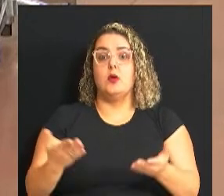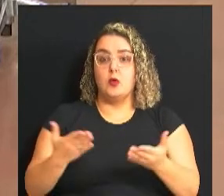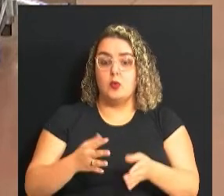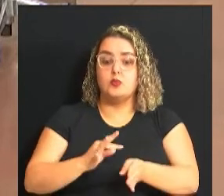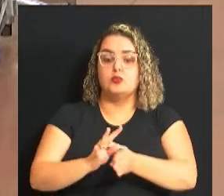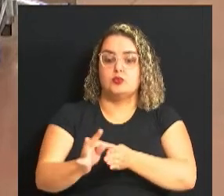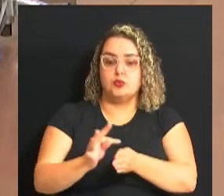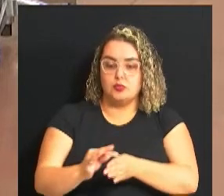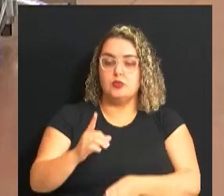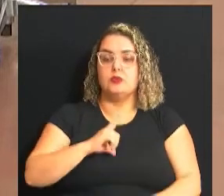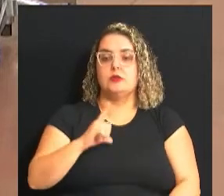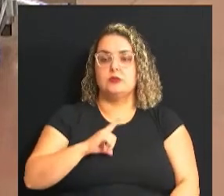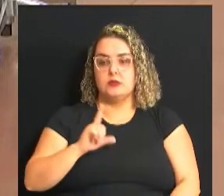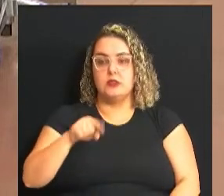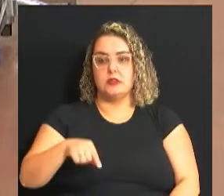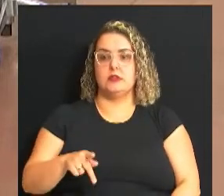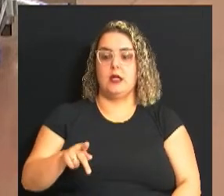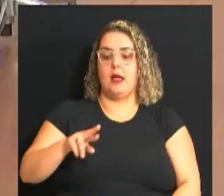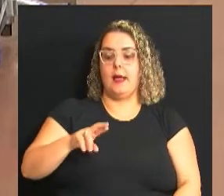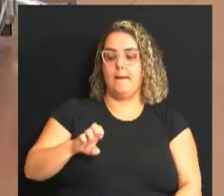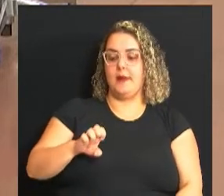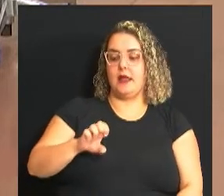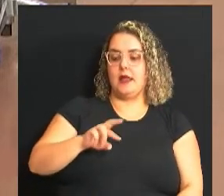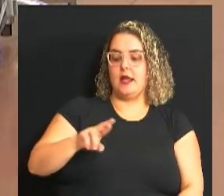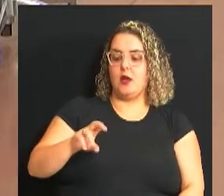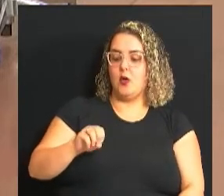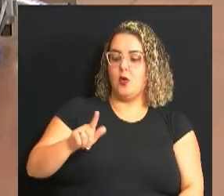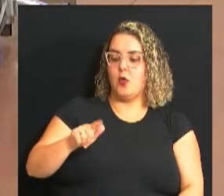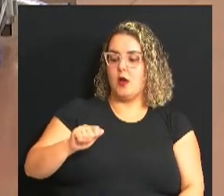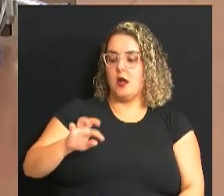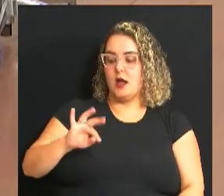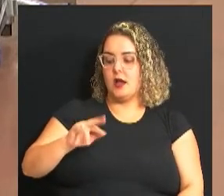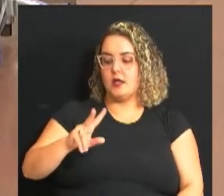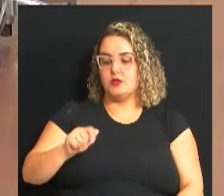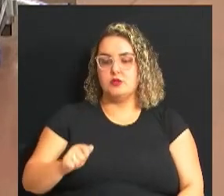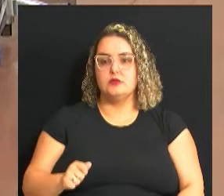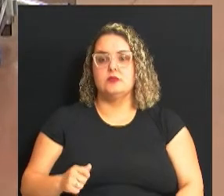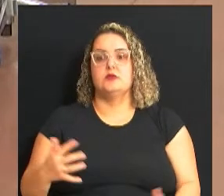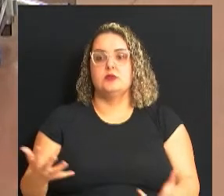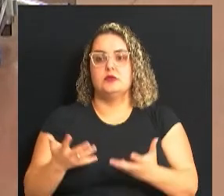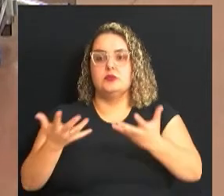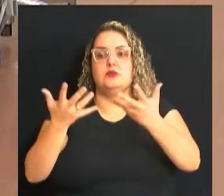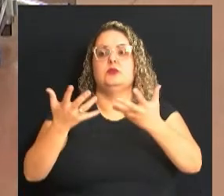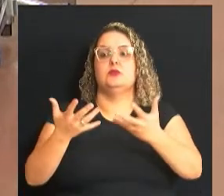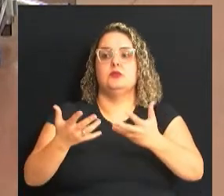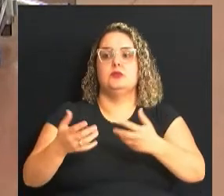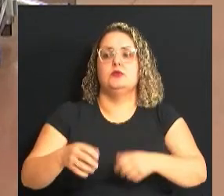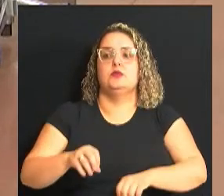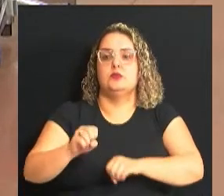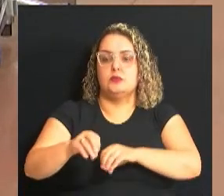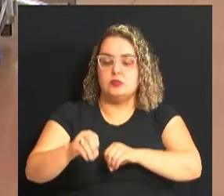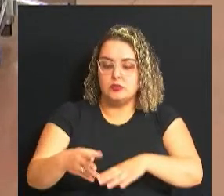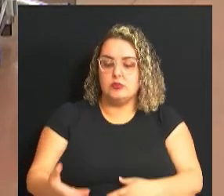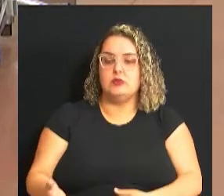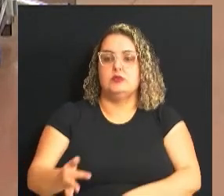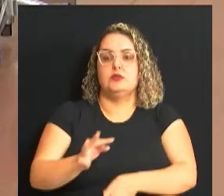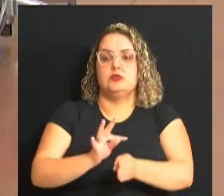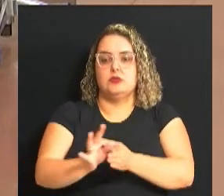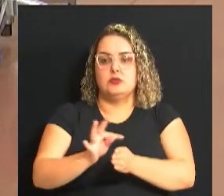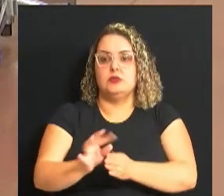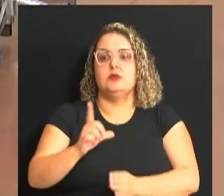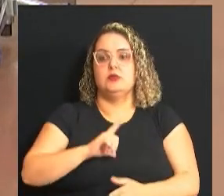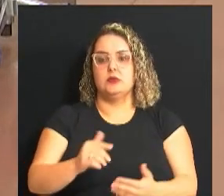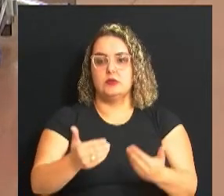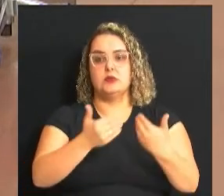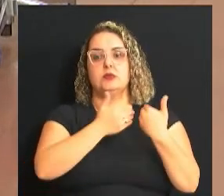essa prerrogativa de contribuir com a formação dos conselheiros tutelares, né? Então, temos a